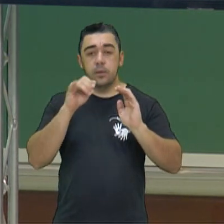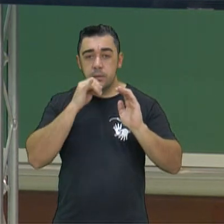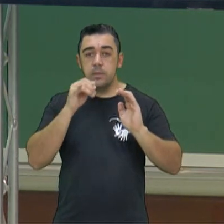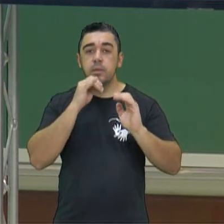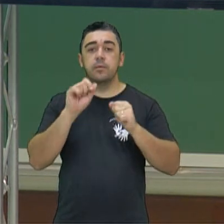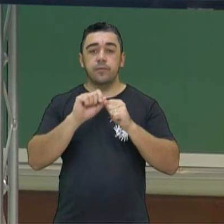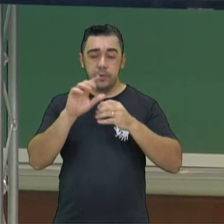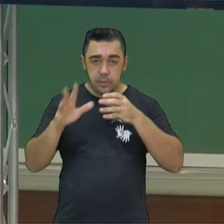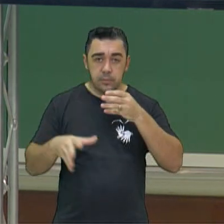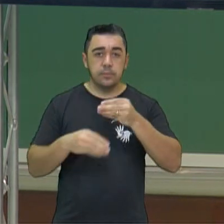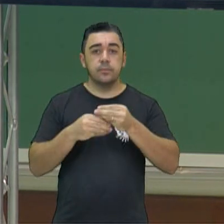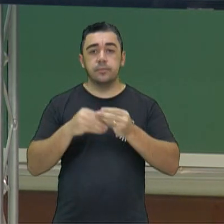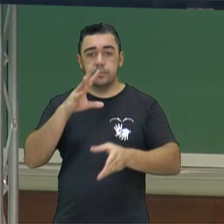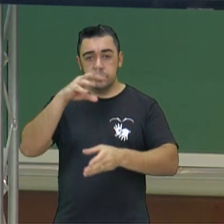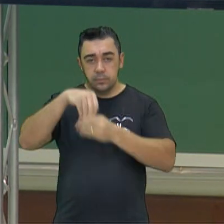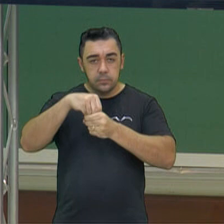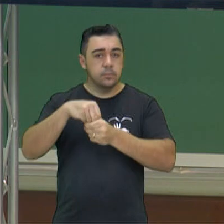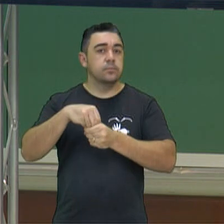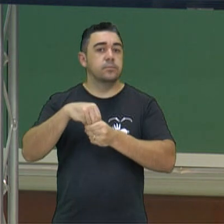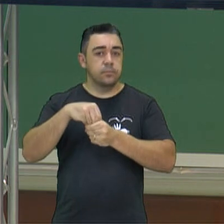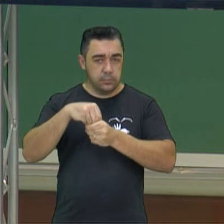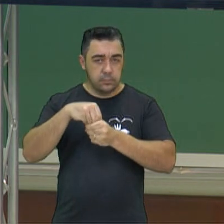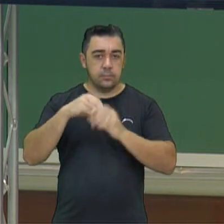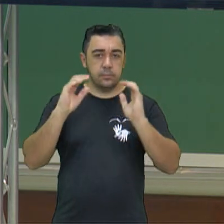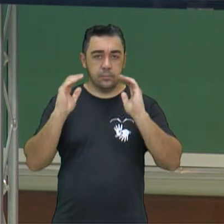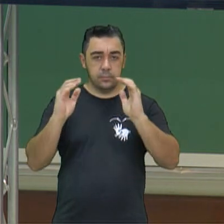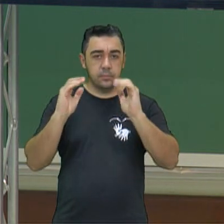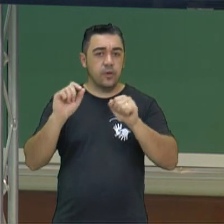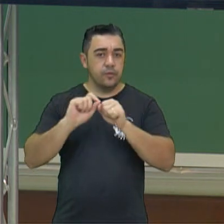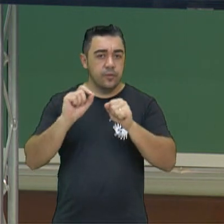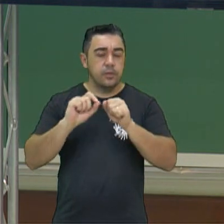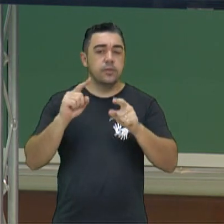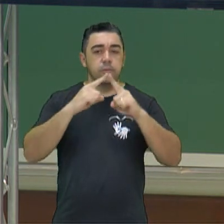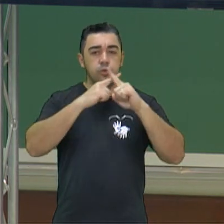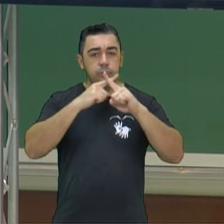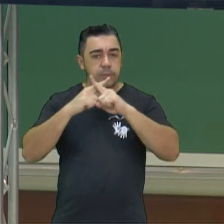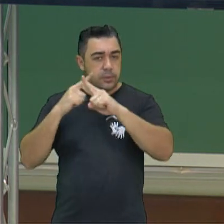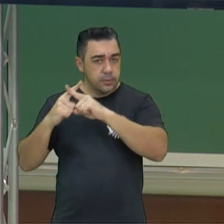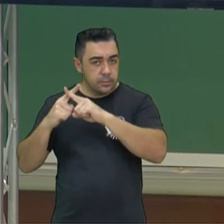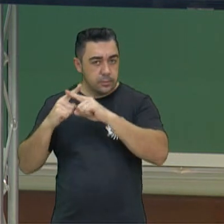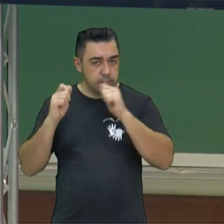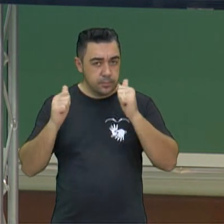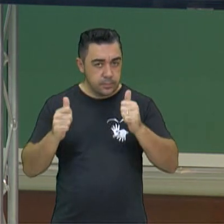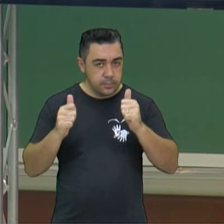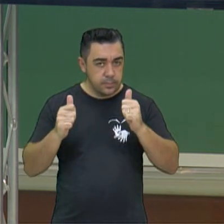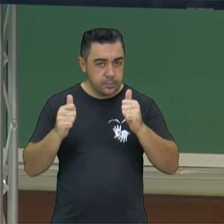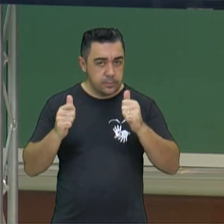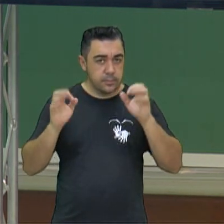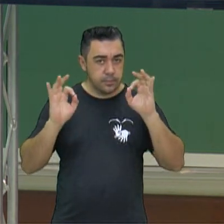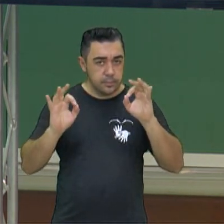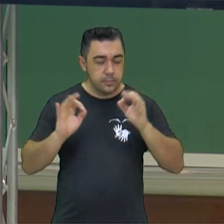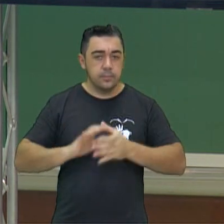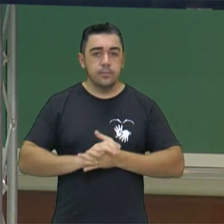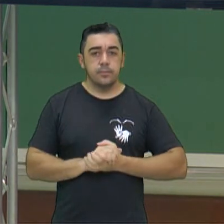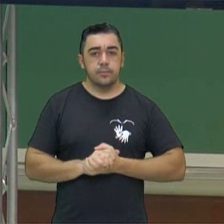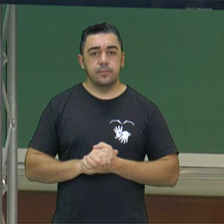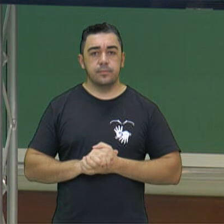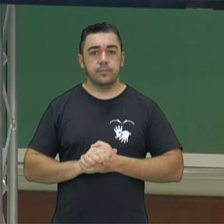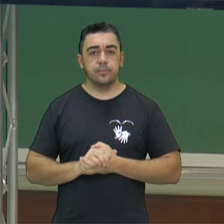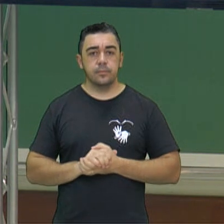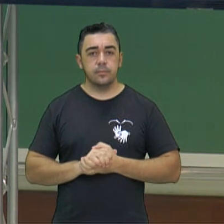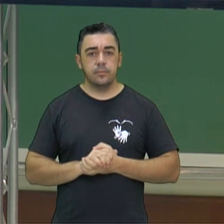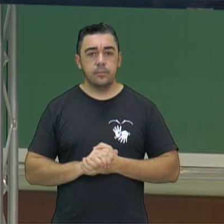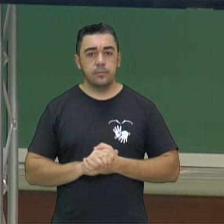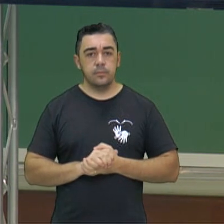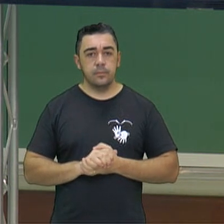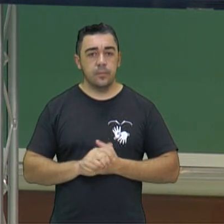vou atribuir dentro deles, ou seja, eu farei o processo da multiplicação. Joia? Vamos lá?